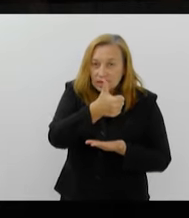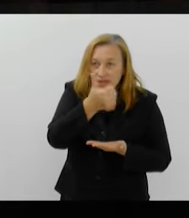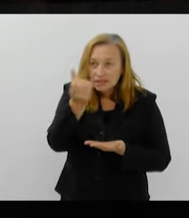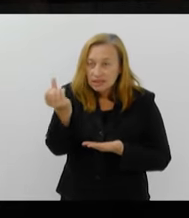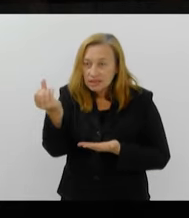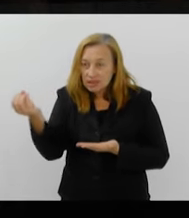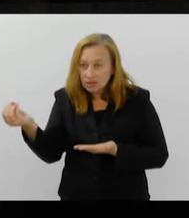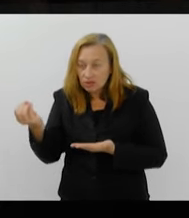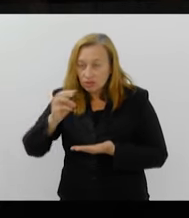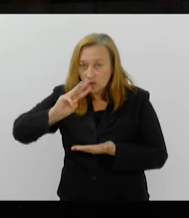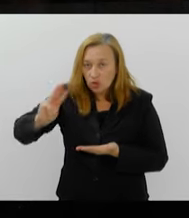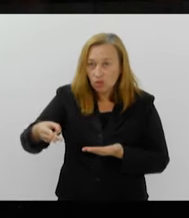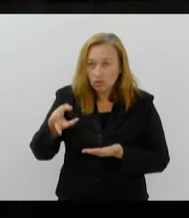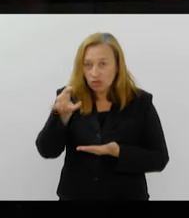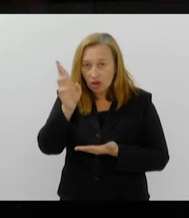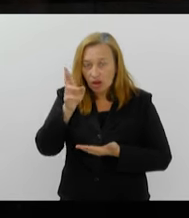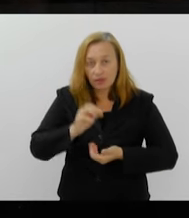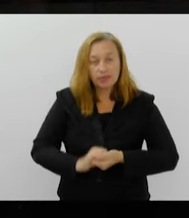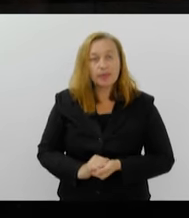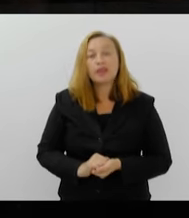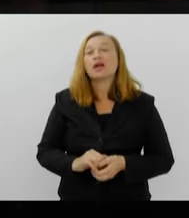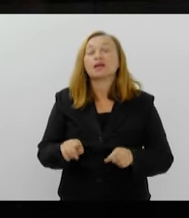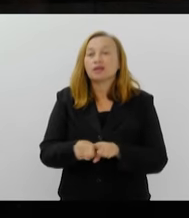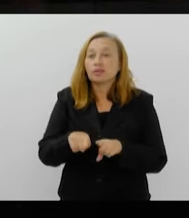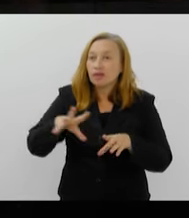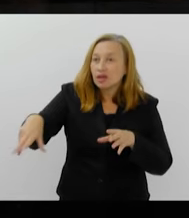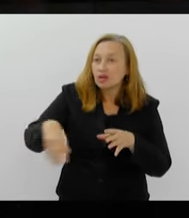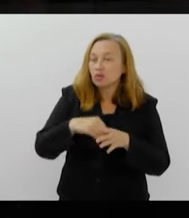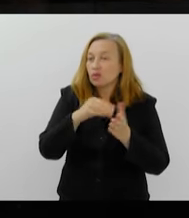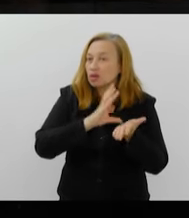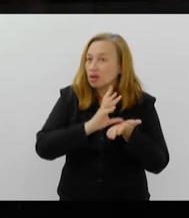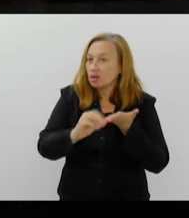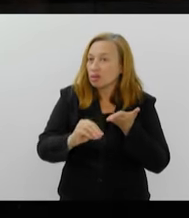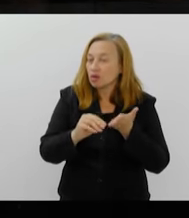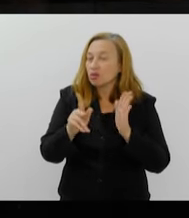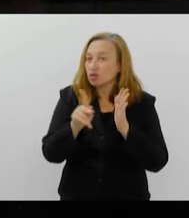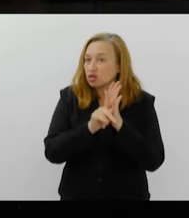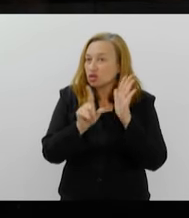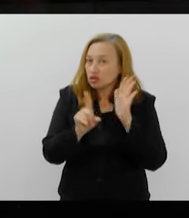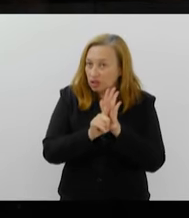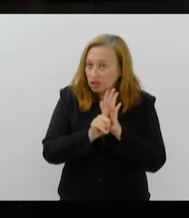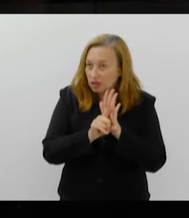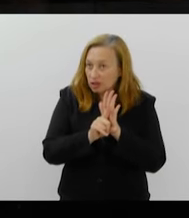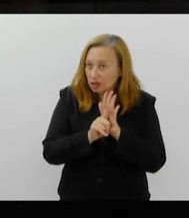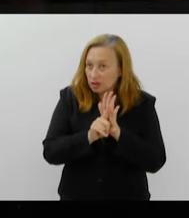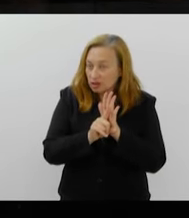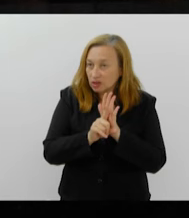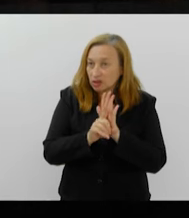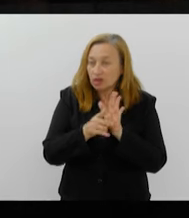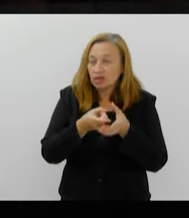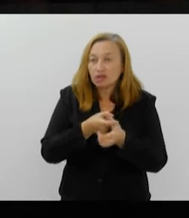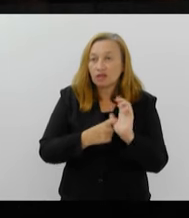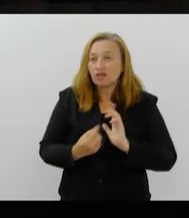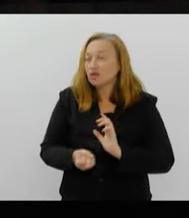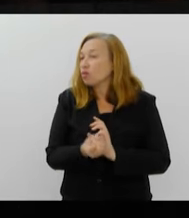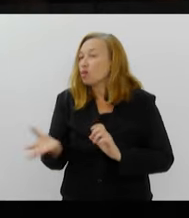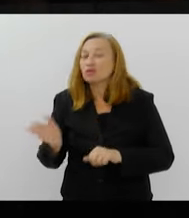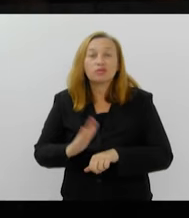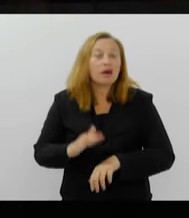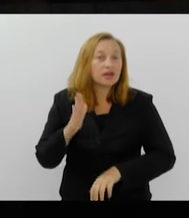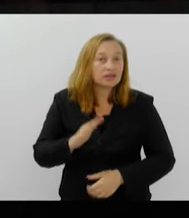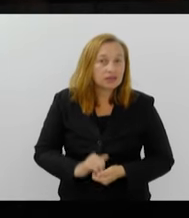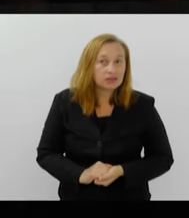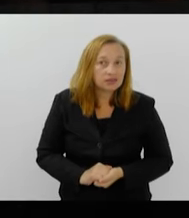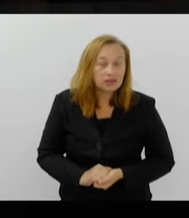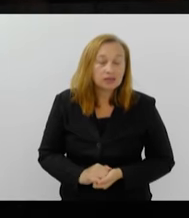reais. Que se paute o projeto de lei do devedor contumaz, para